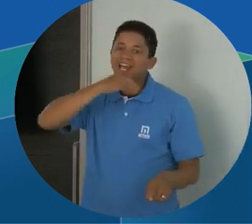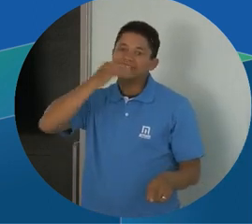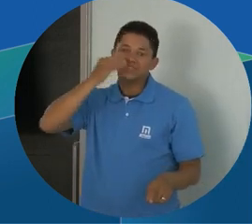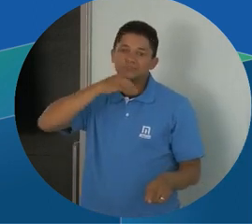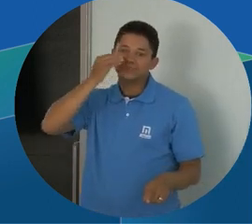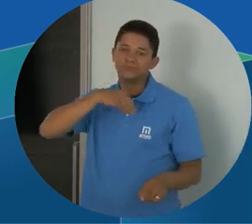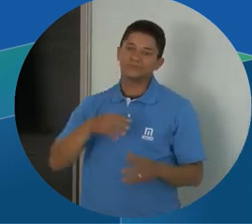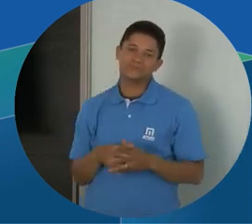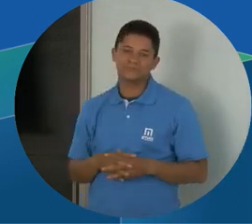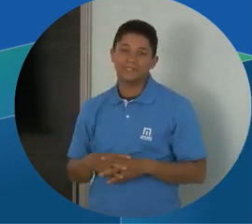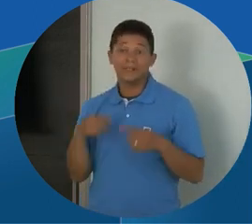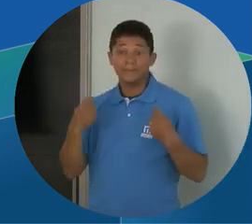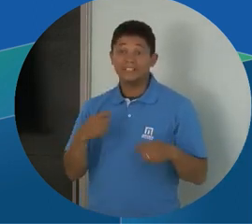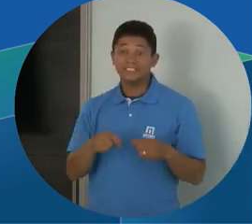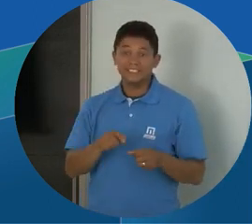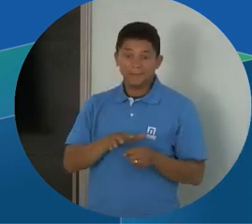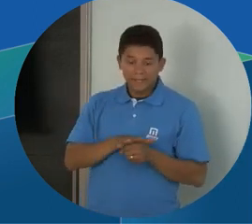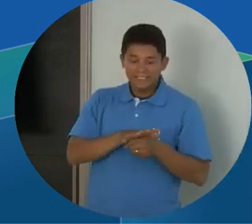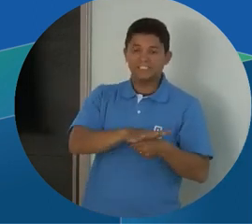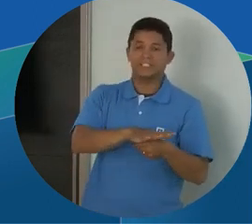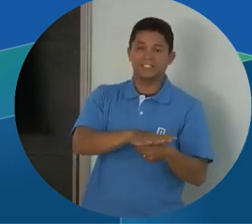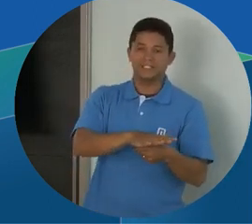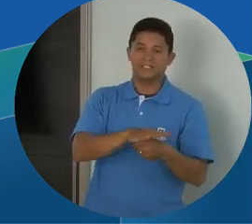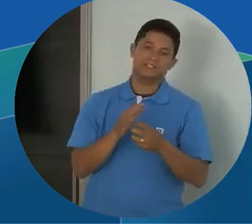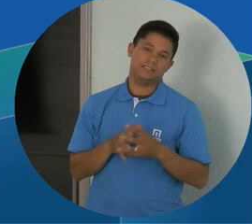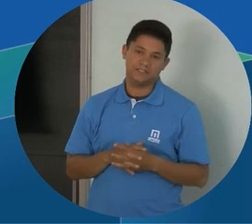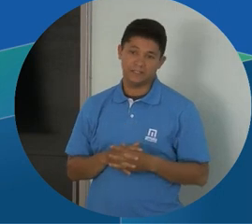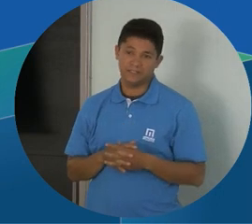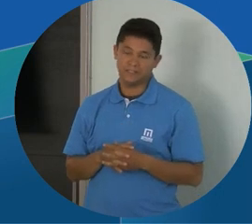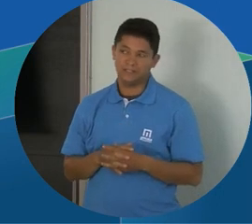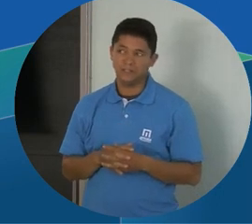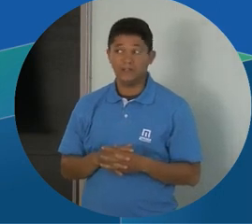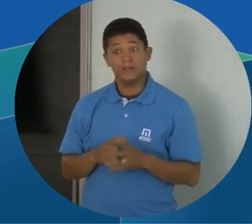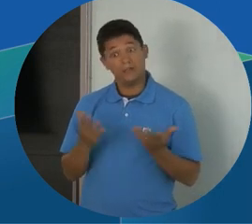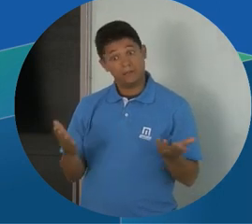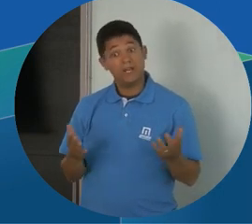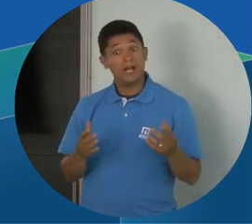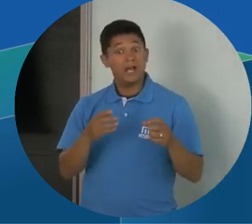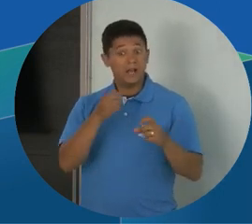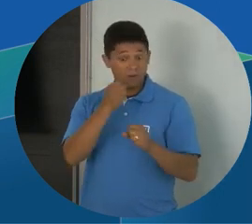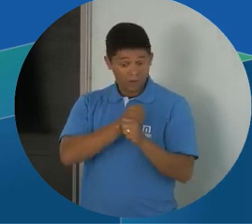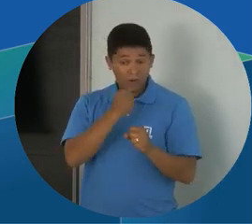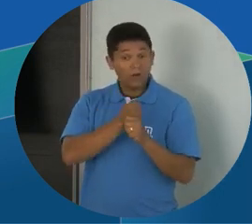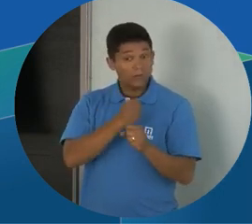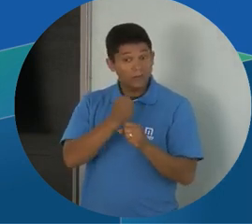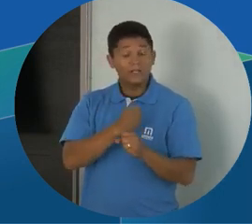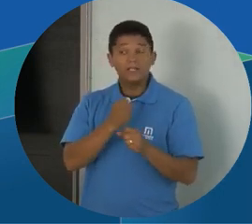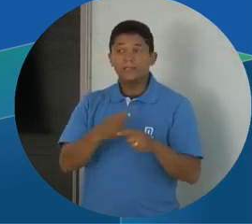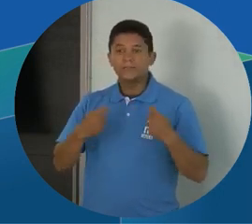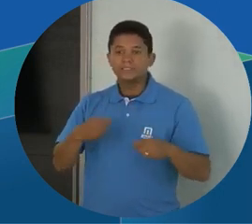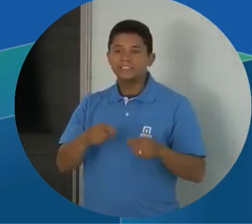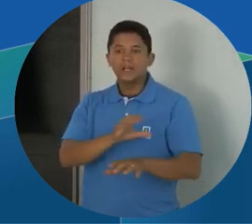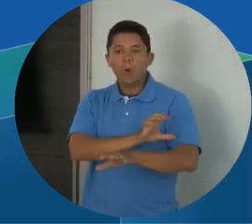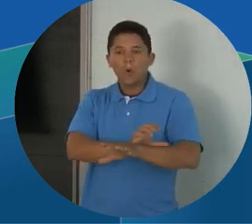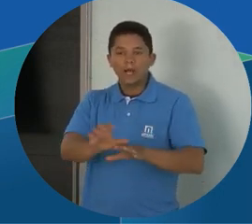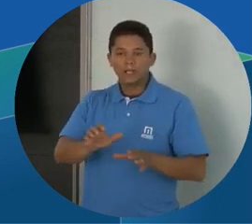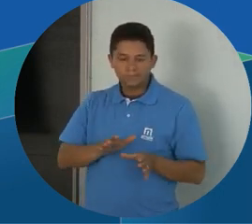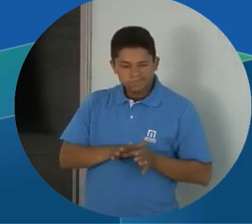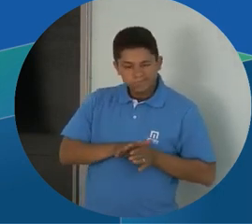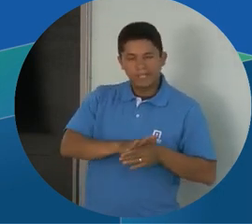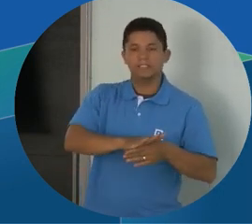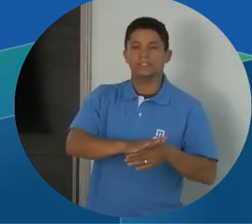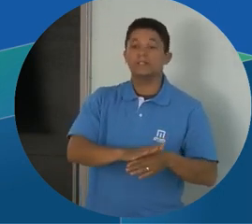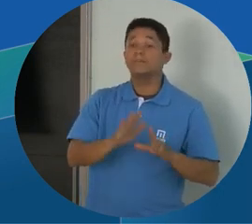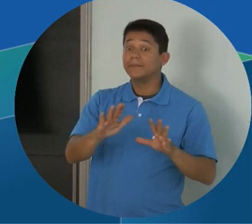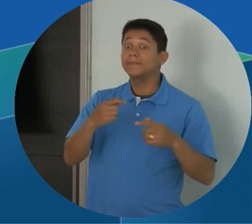né? Precisa ser preenchido. E é uma obra que é basicamente preenchimento de concreto, mas tem toda uma tecnologia